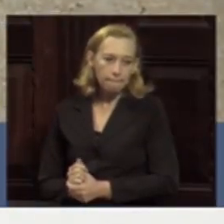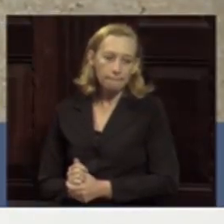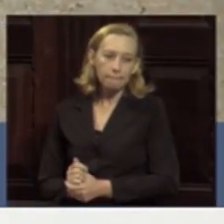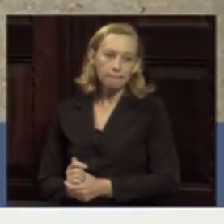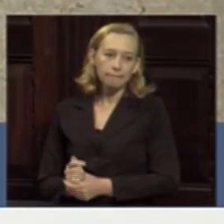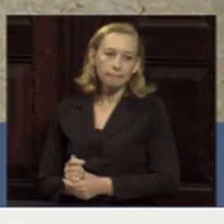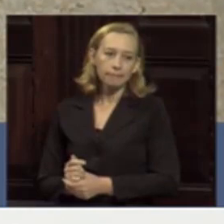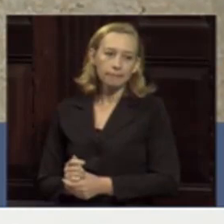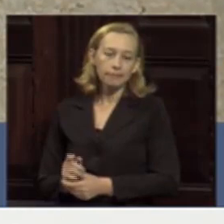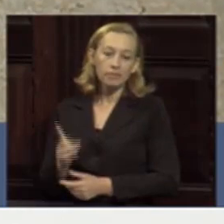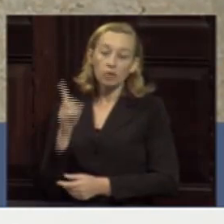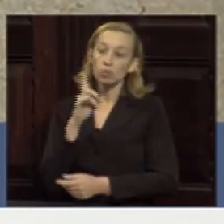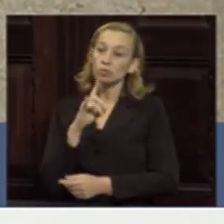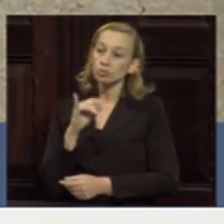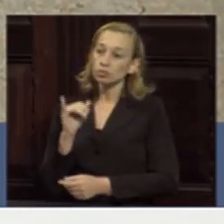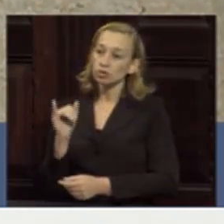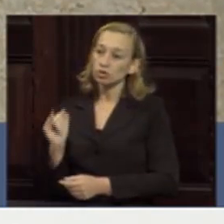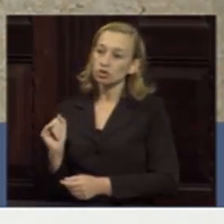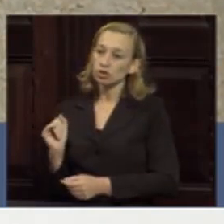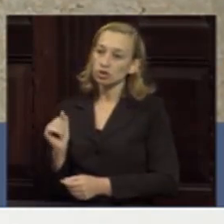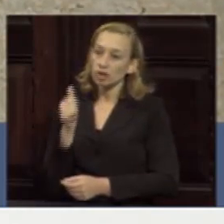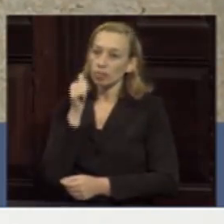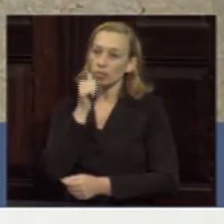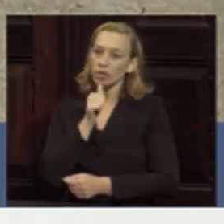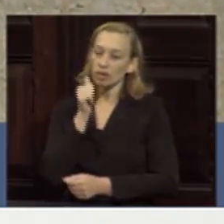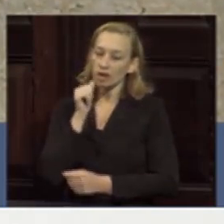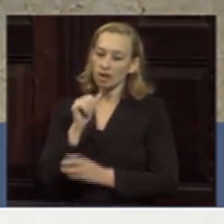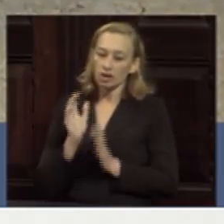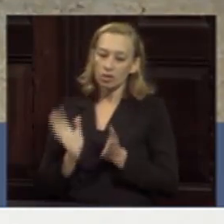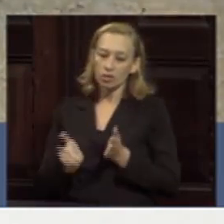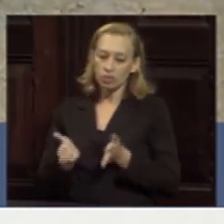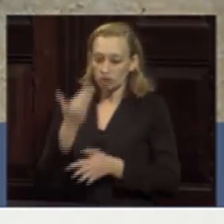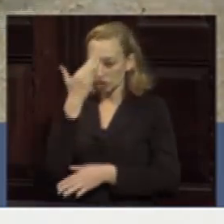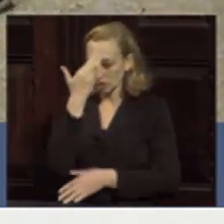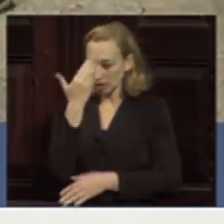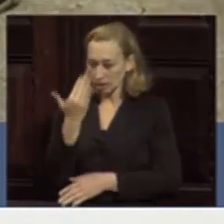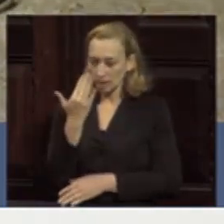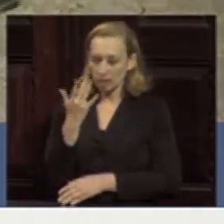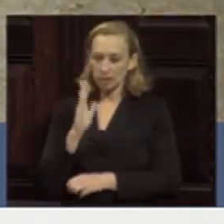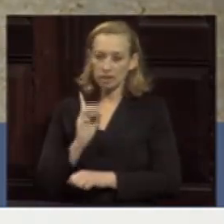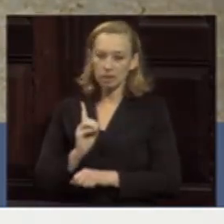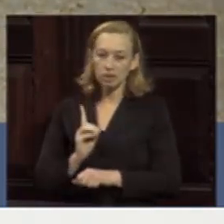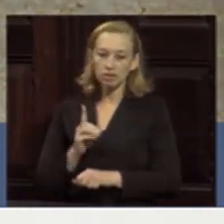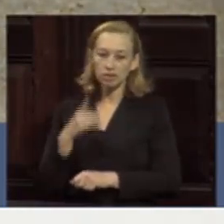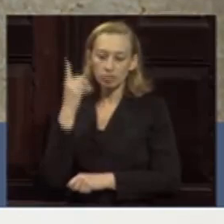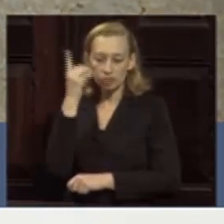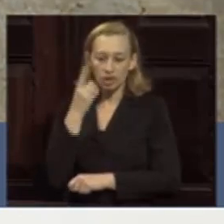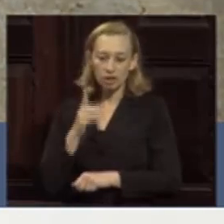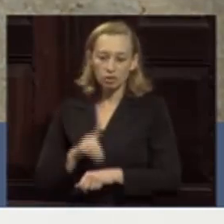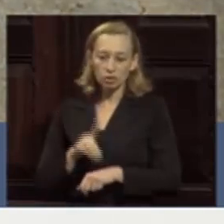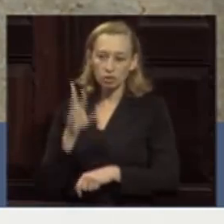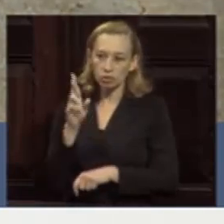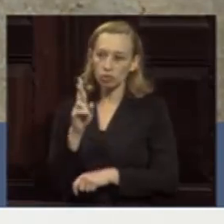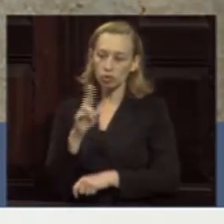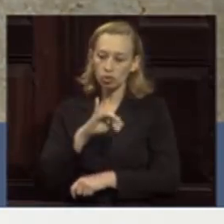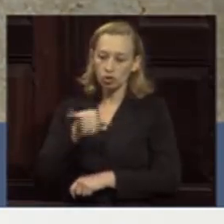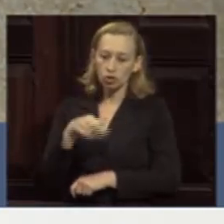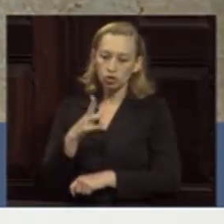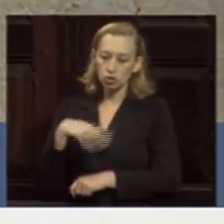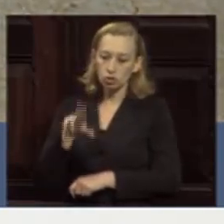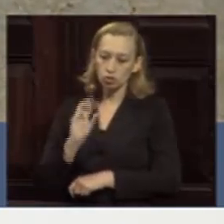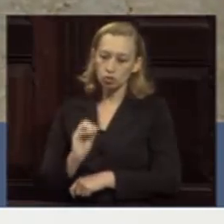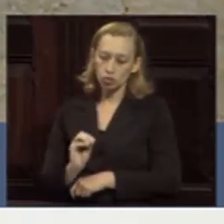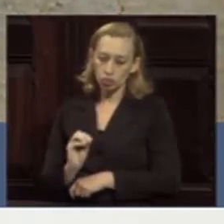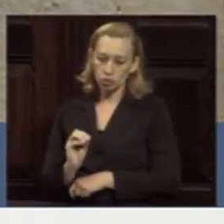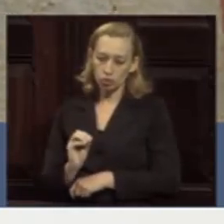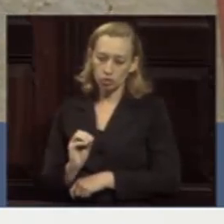Mulher. Quero agradecer ao deputado Dr. Júlio Deanelli, que eu estava presa no meu